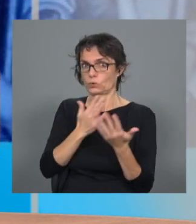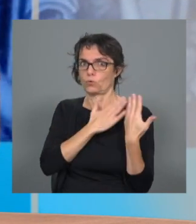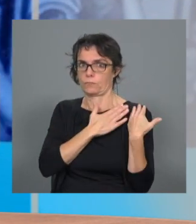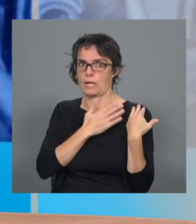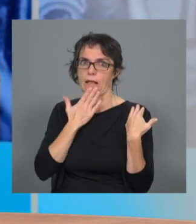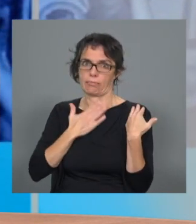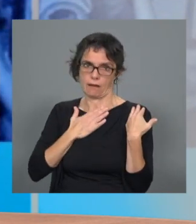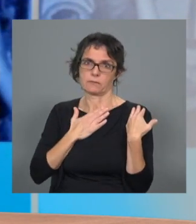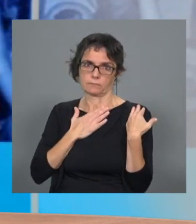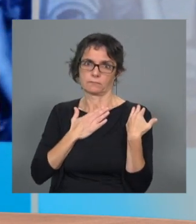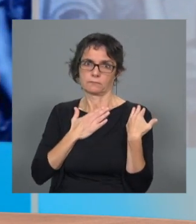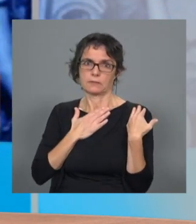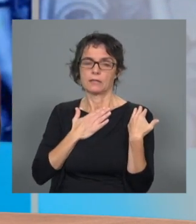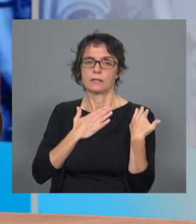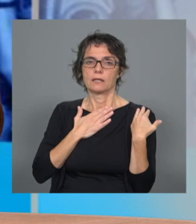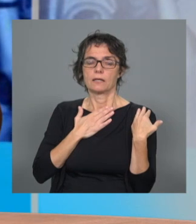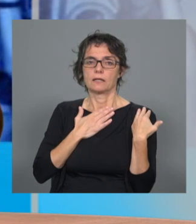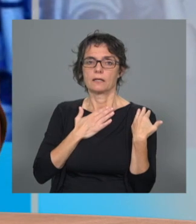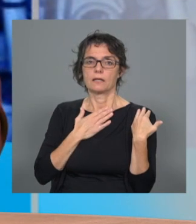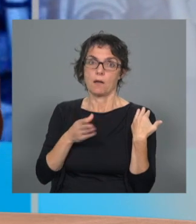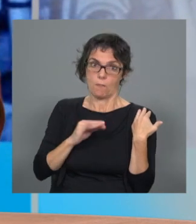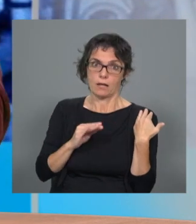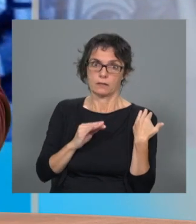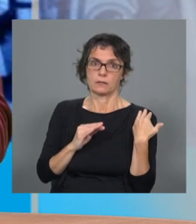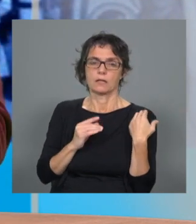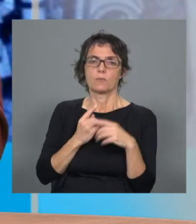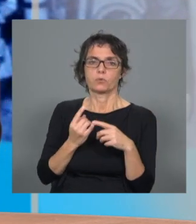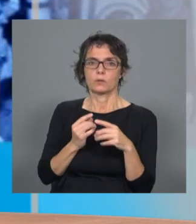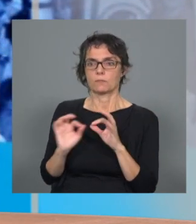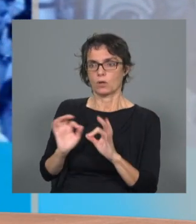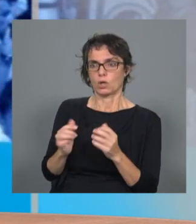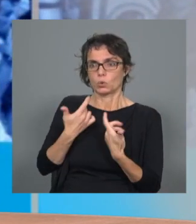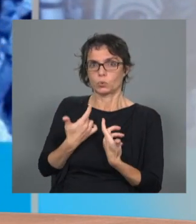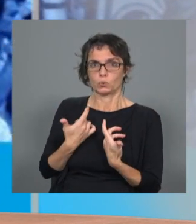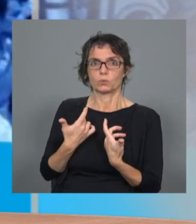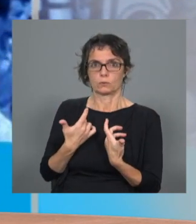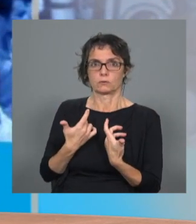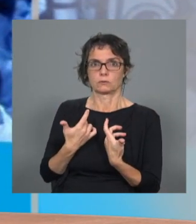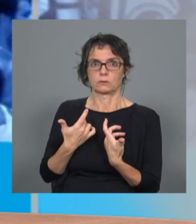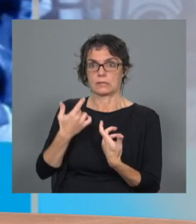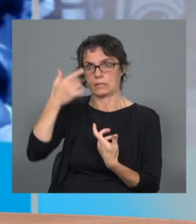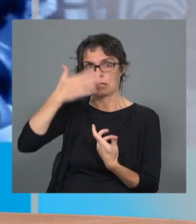algumas responsabilidades acrescidas do ponto de vista operativo da própria jornada.